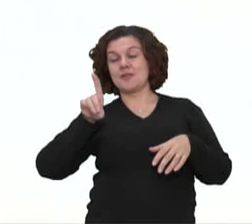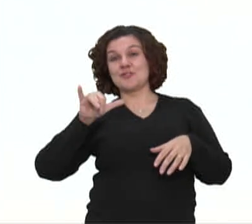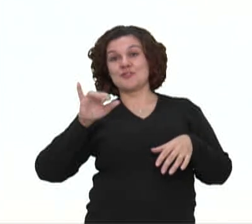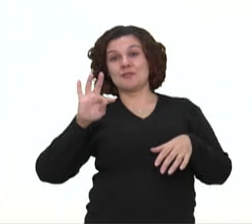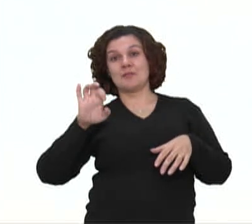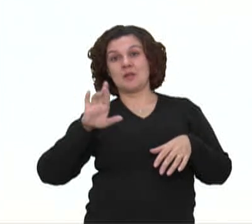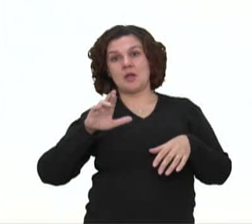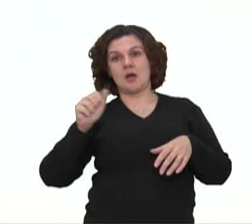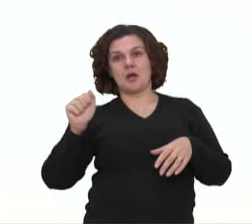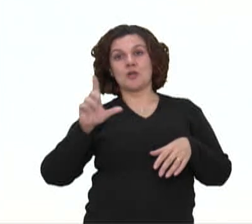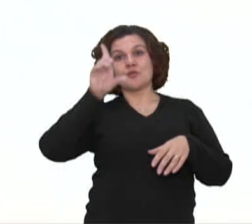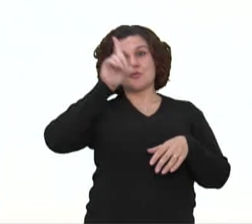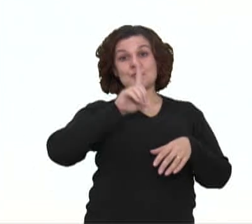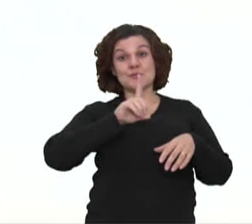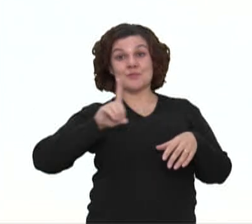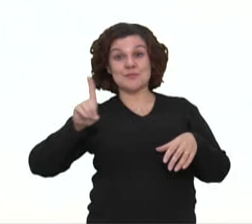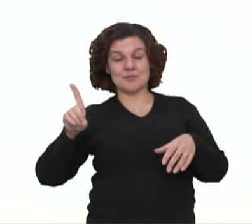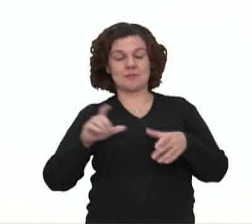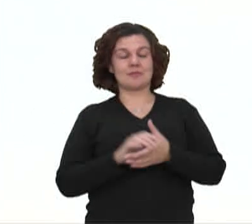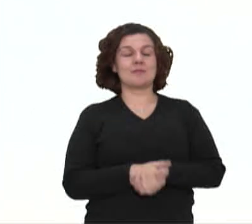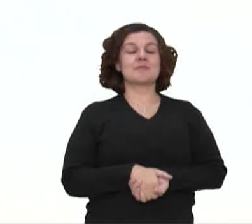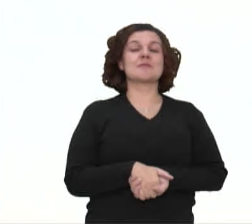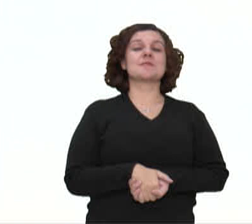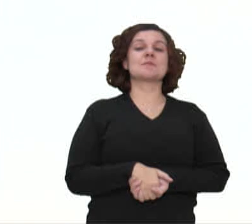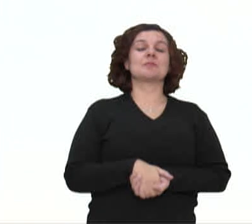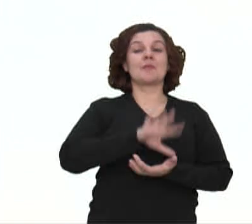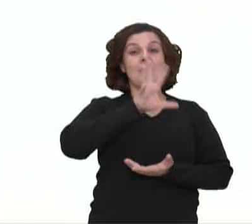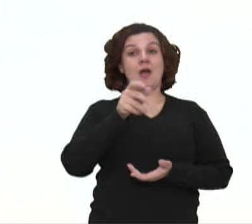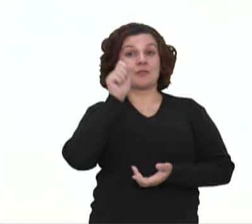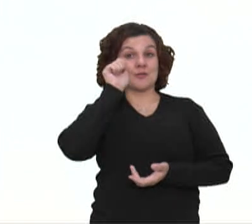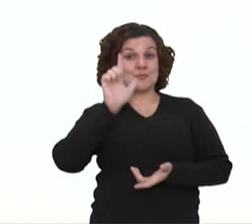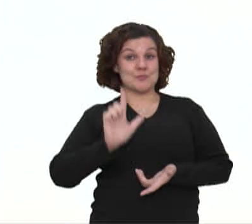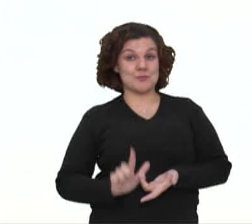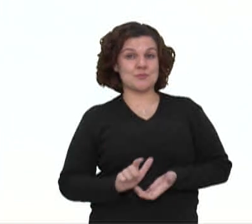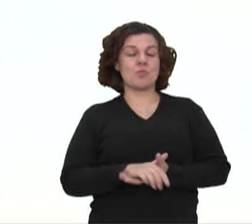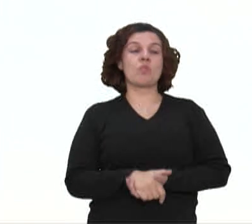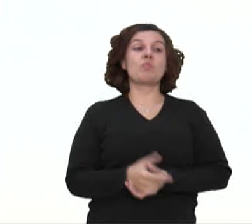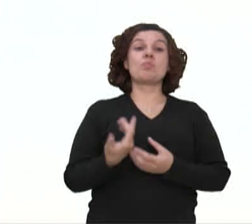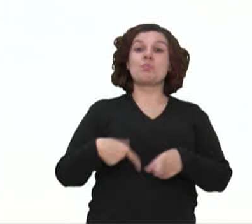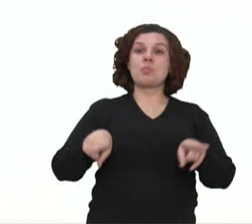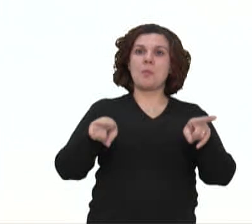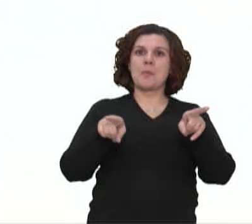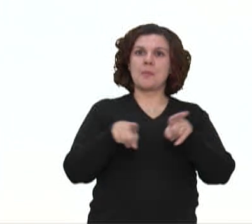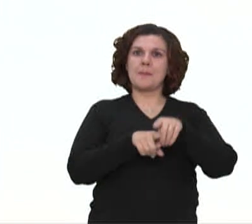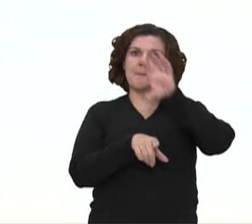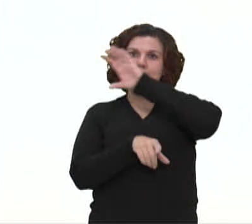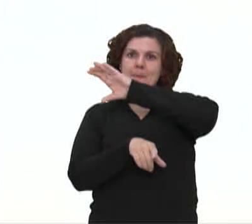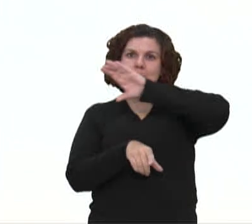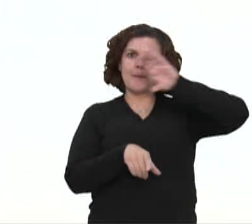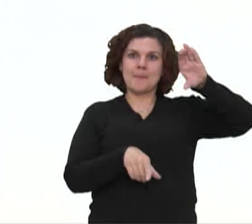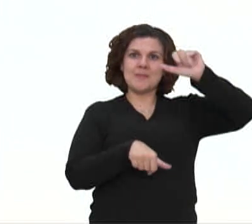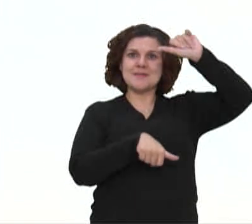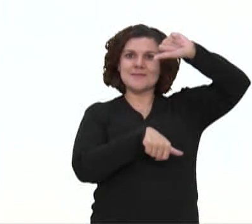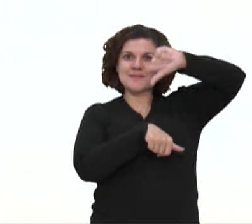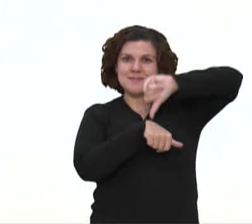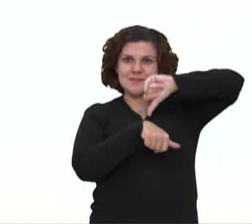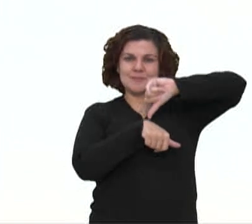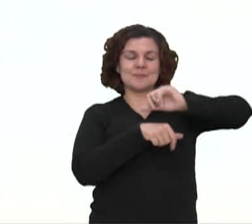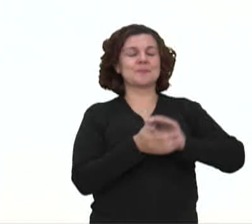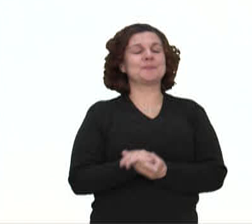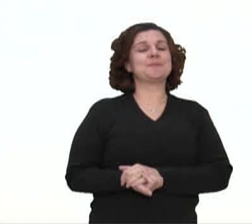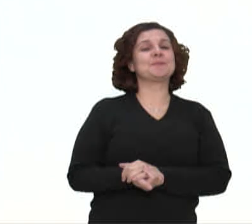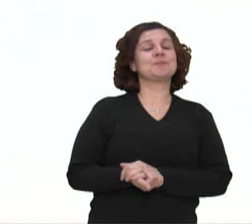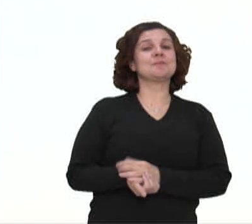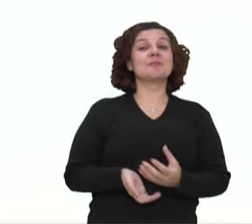o sudeste africano, na África do Sul, e a região central. Letra C.